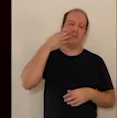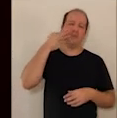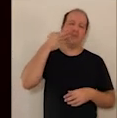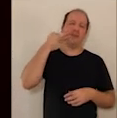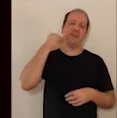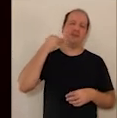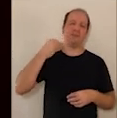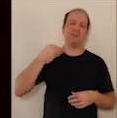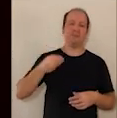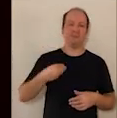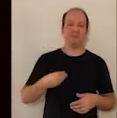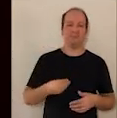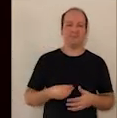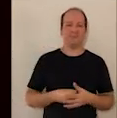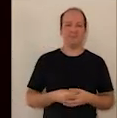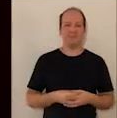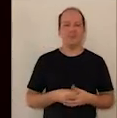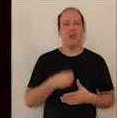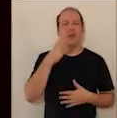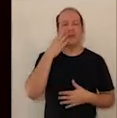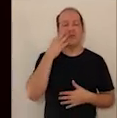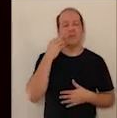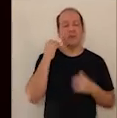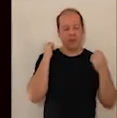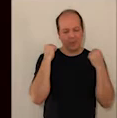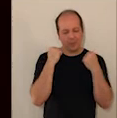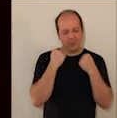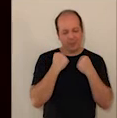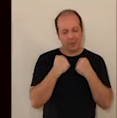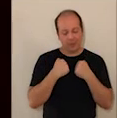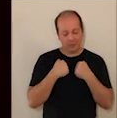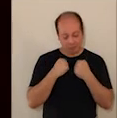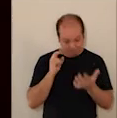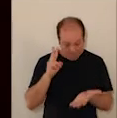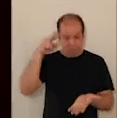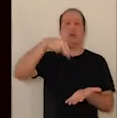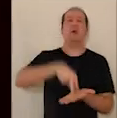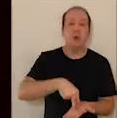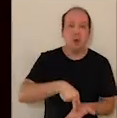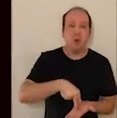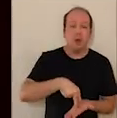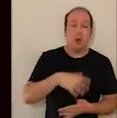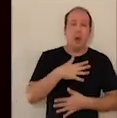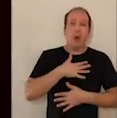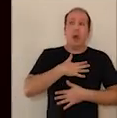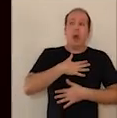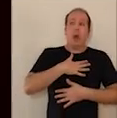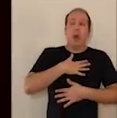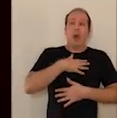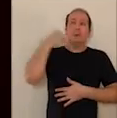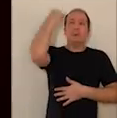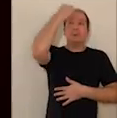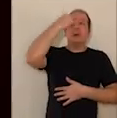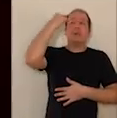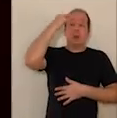Volpone. Volpone se livra das cobertas e pula da cama. Santa Madonna! É um milagre!